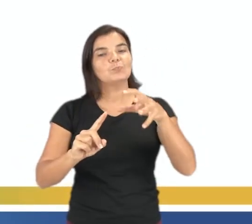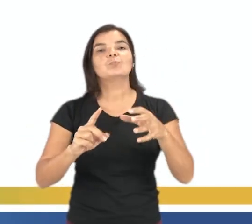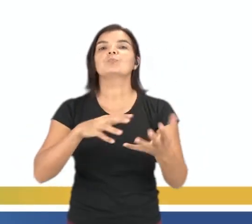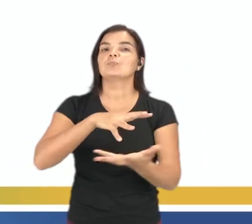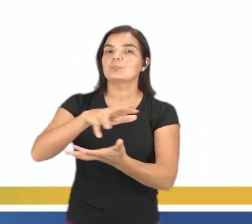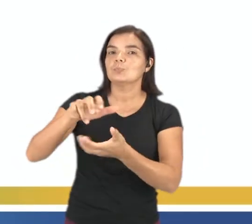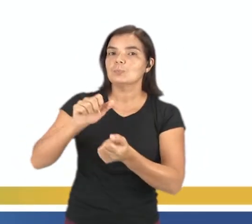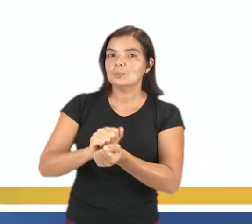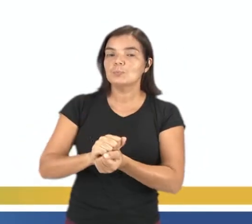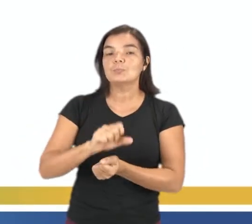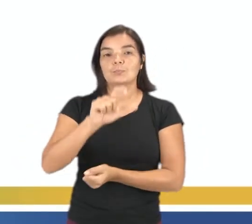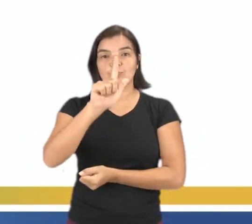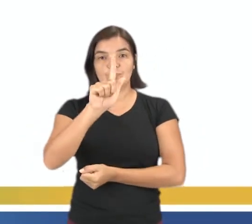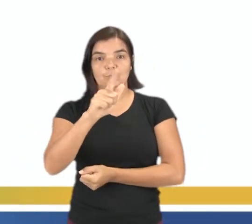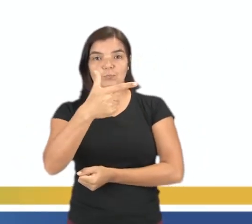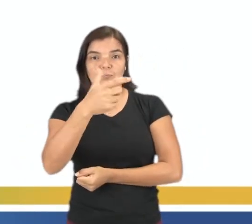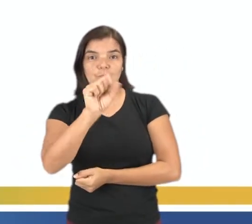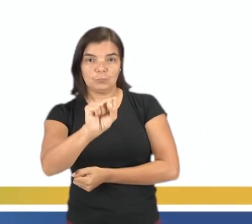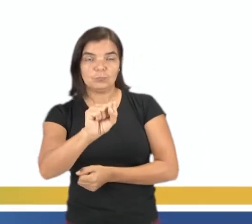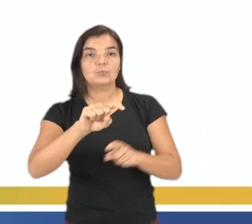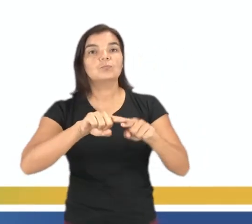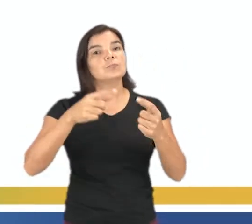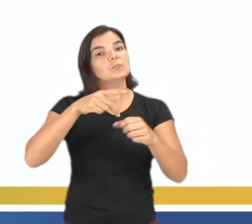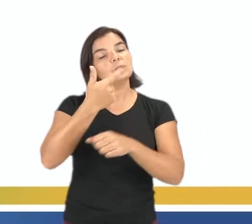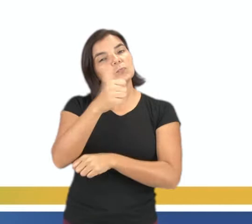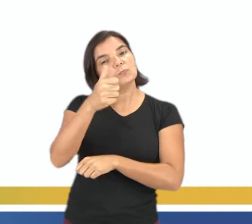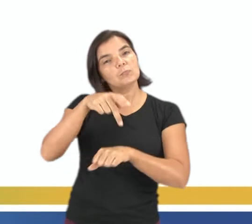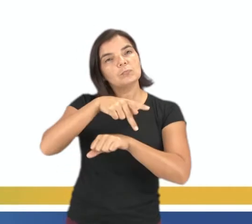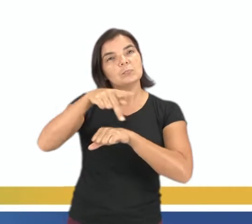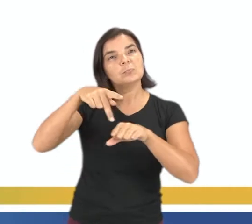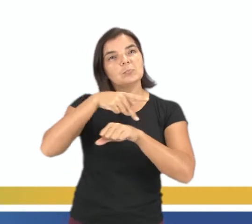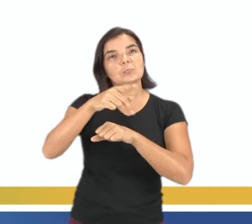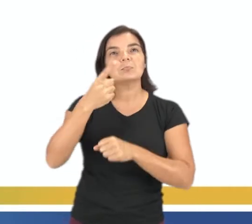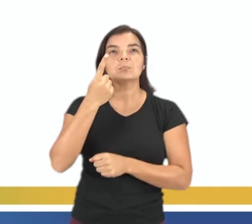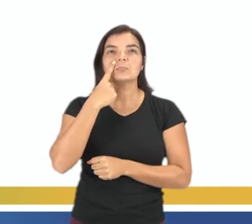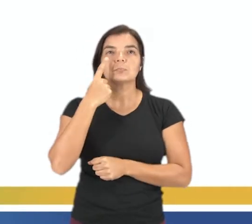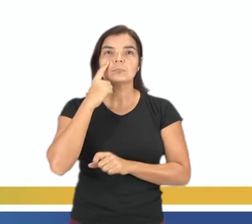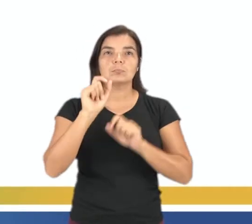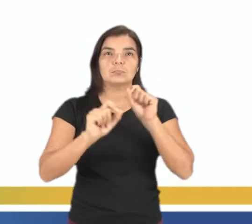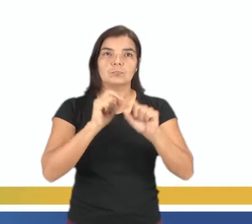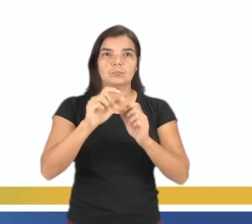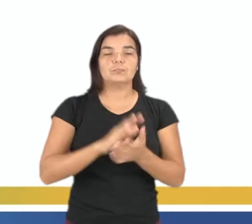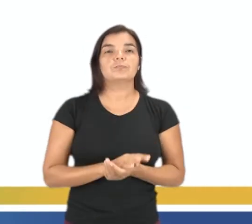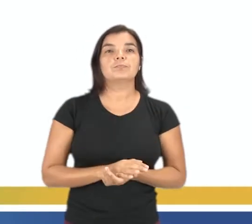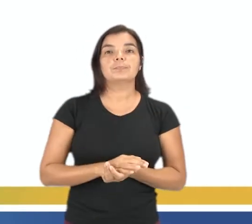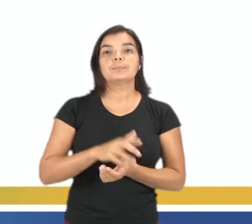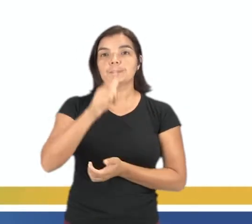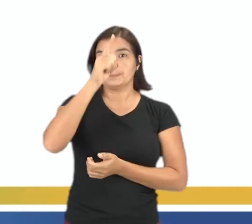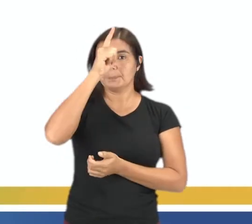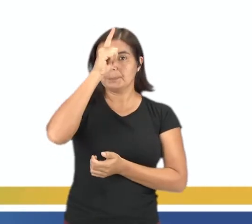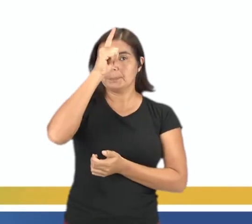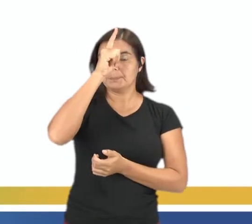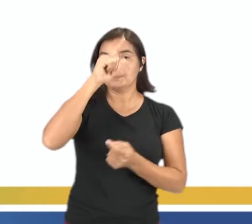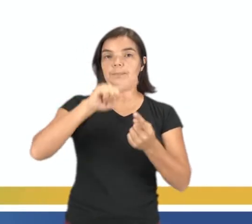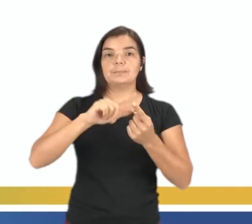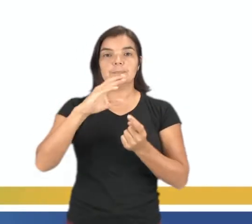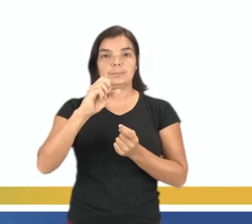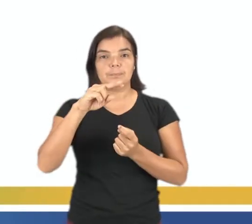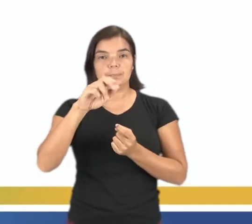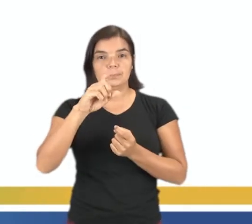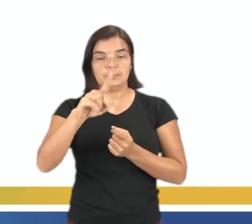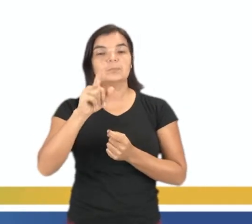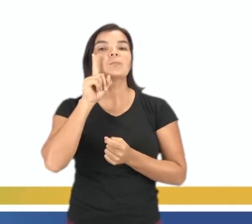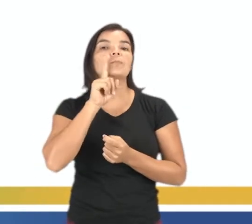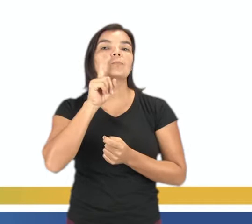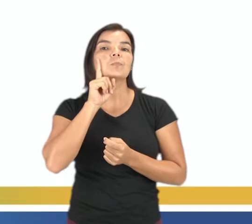o G8, e 11 países emergentes. O G8, vamos destacar aqui quem são: Alemanha, Canadá,